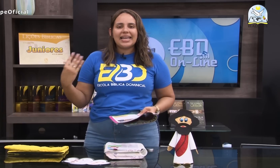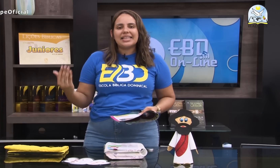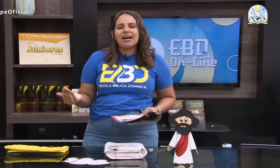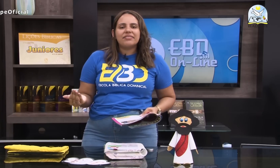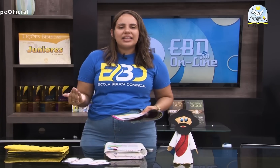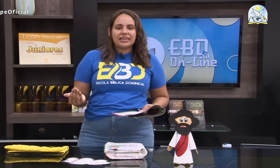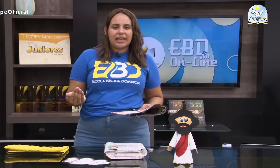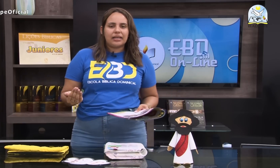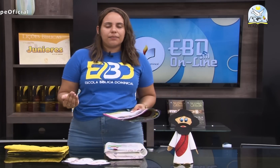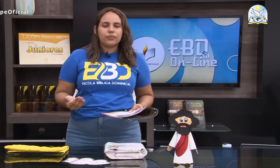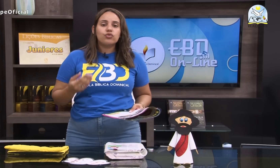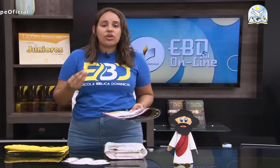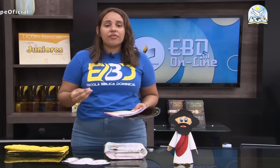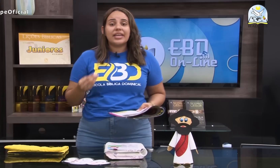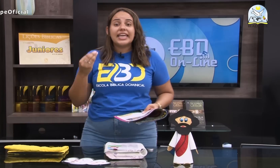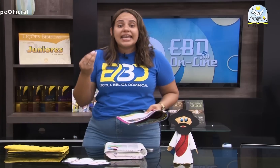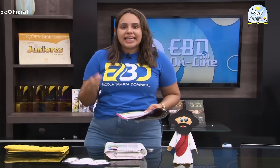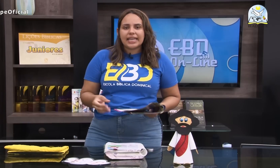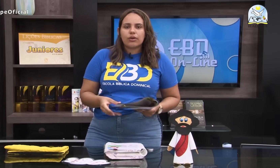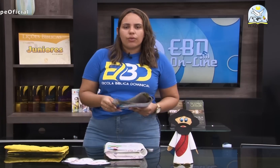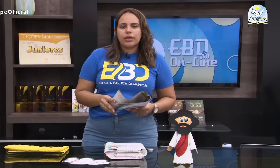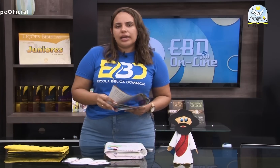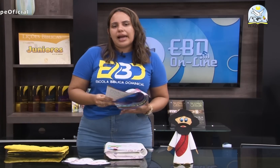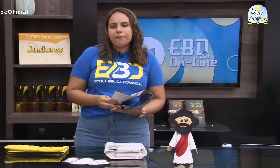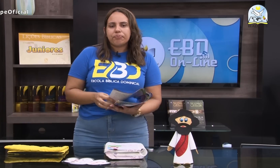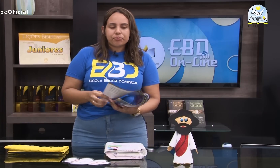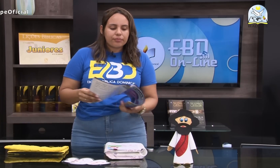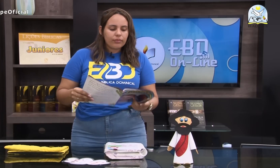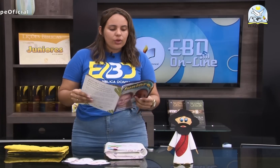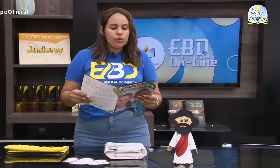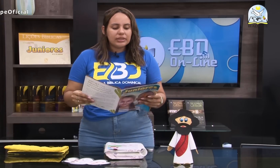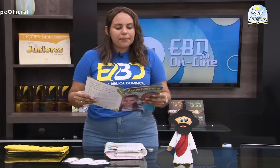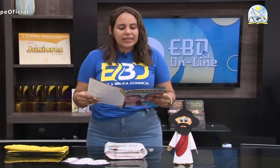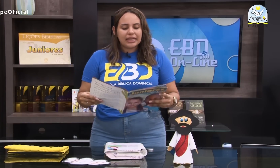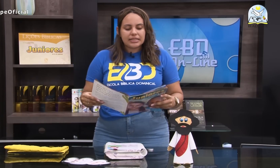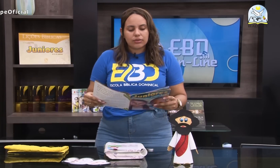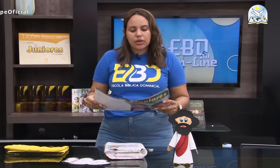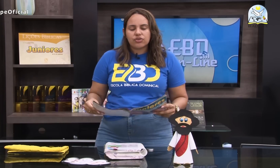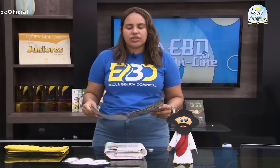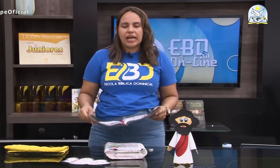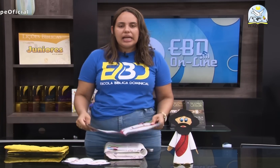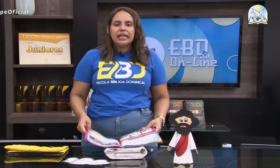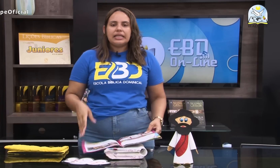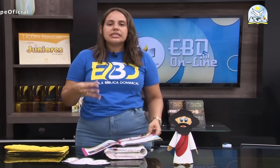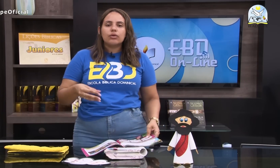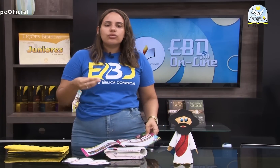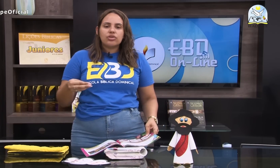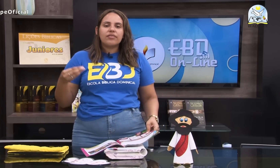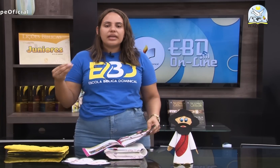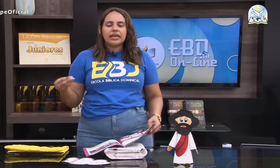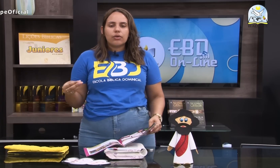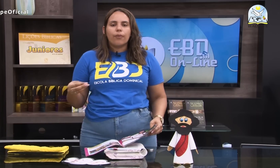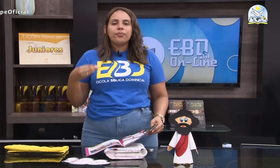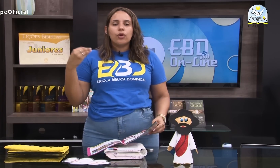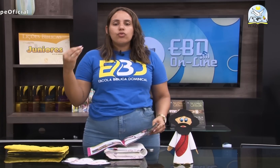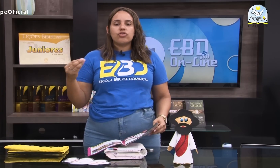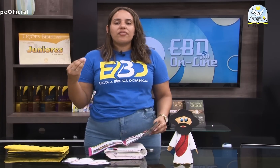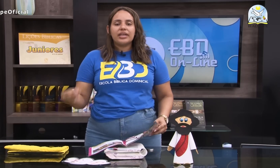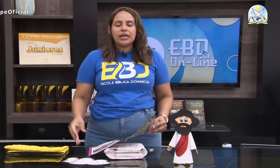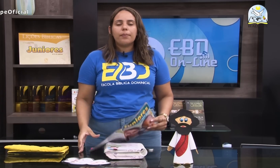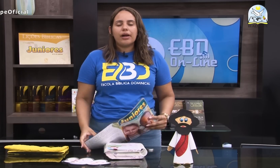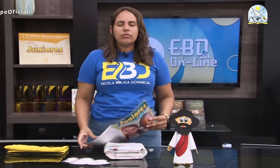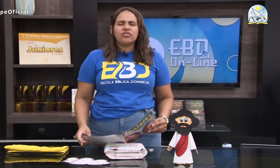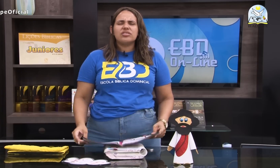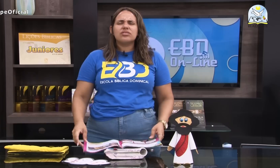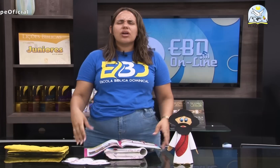para herdar a vida eterna. Um jovem rico, que é o tema da lição de hoje, né? Lição do jovem rico. Um